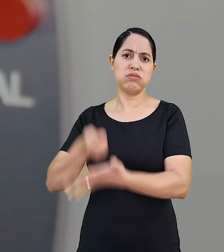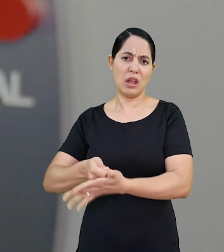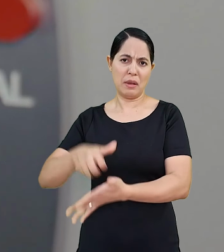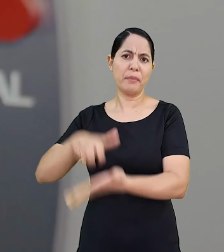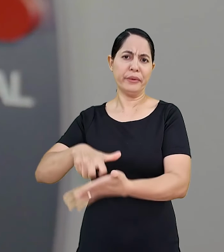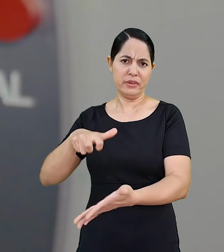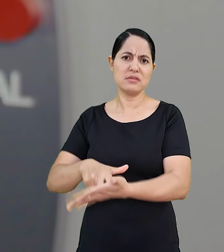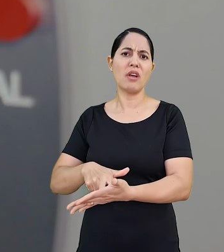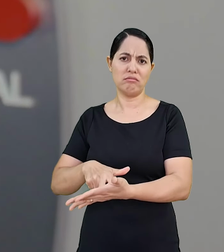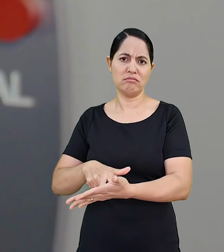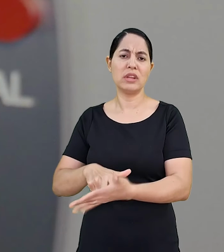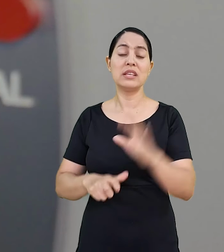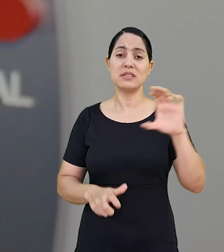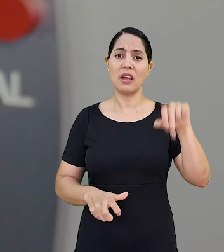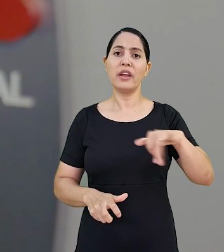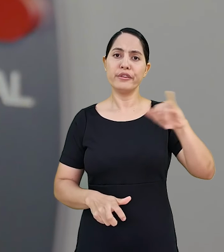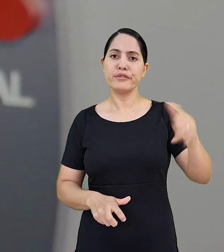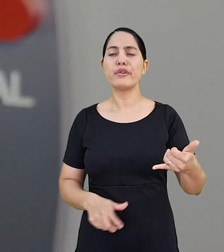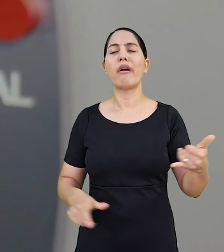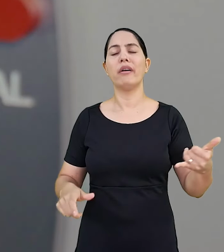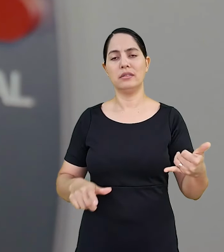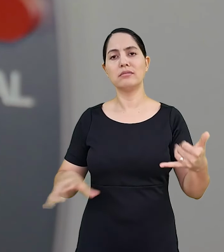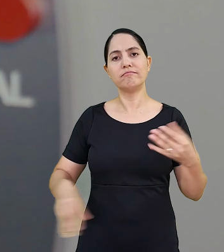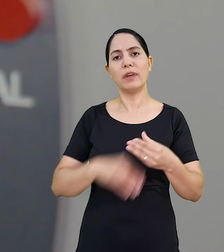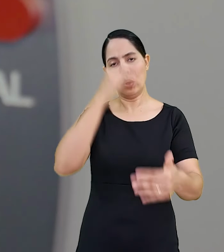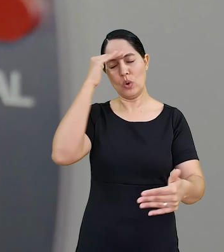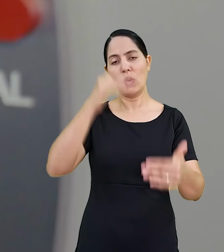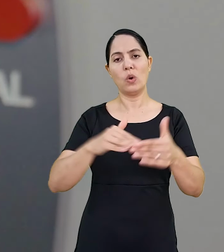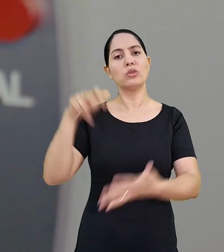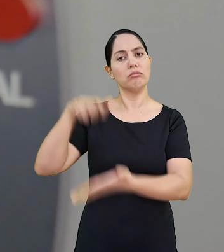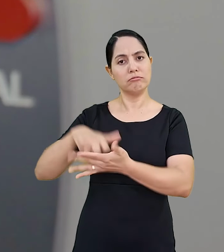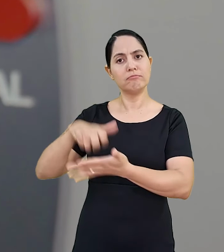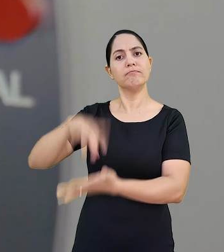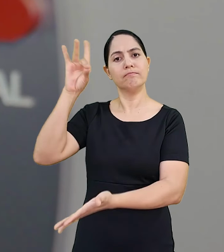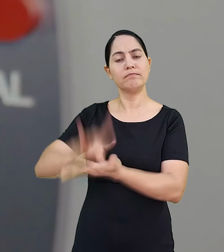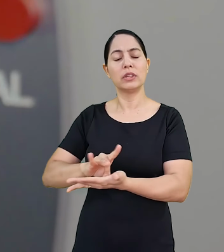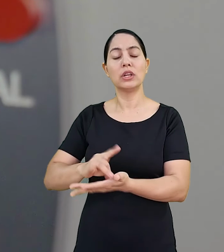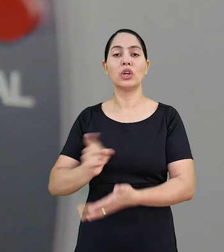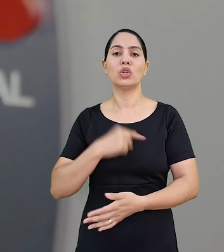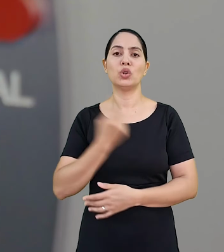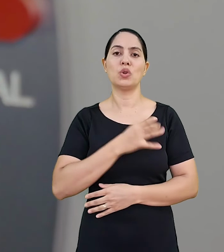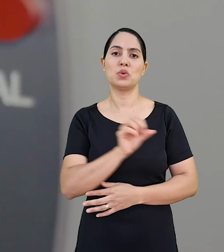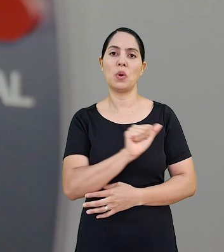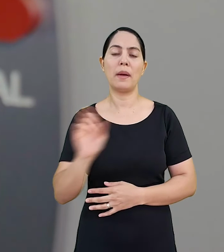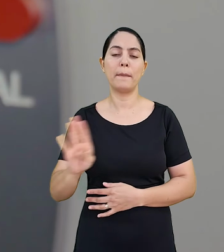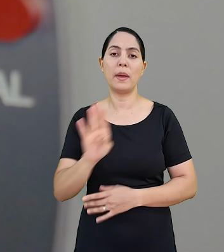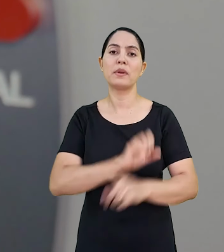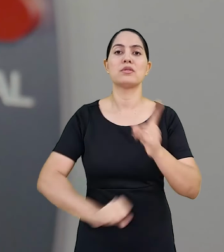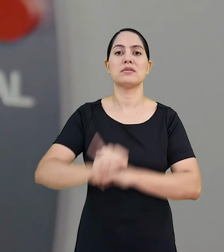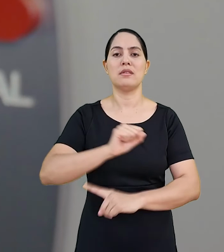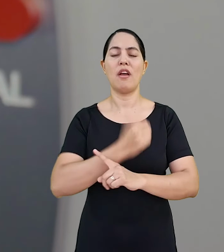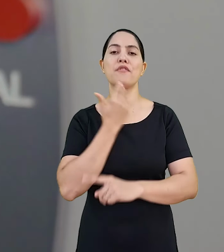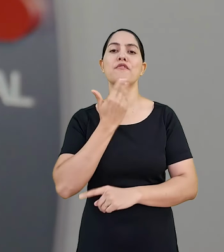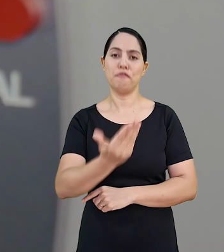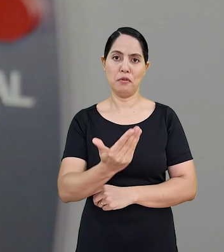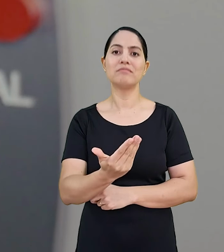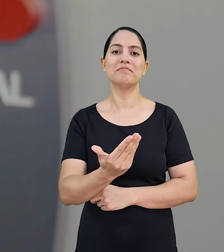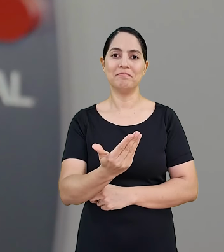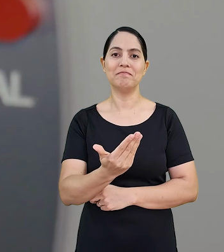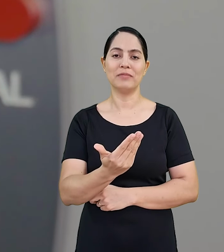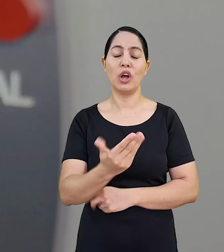CNJ, acabaram por ser realmente punidas. Então, que isso fique muito bem claro que foi uma ação da ordem em favor da sociedade de uma forma geral,